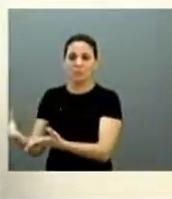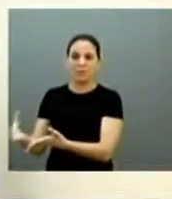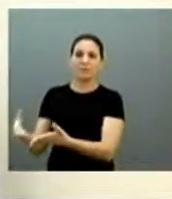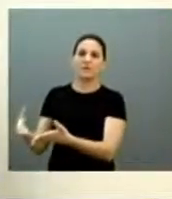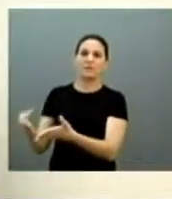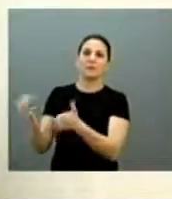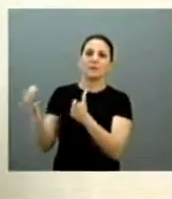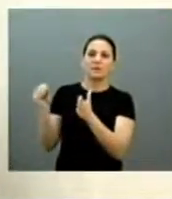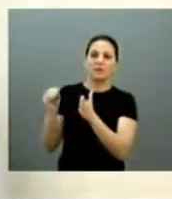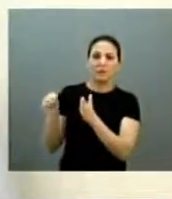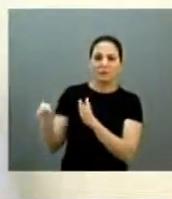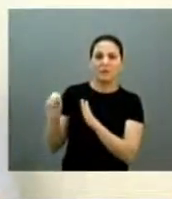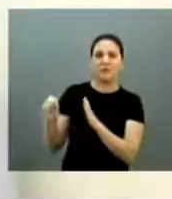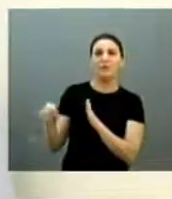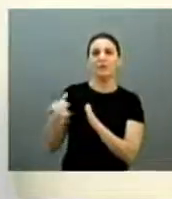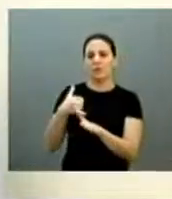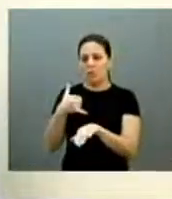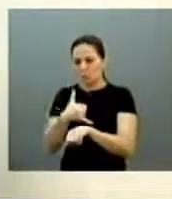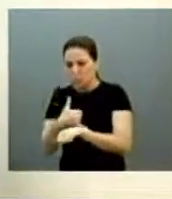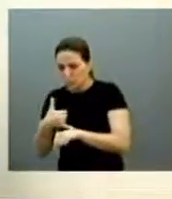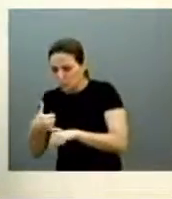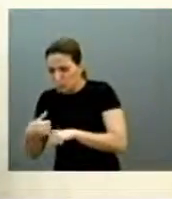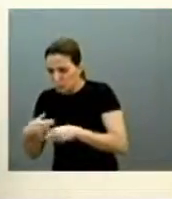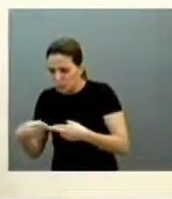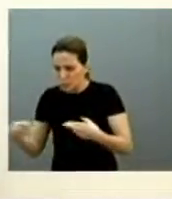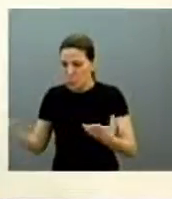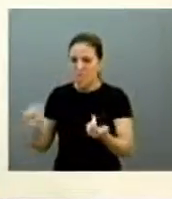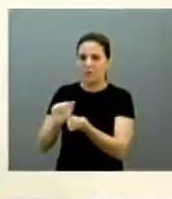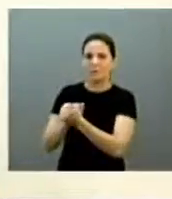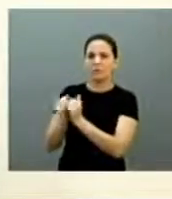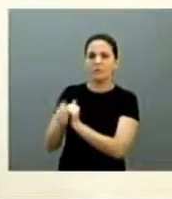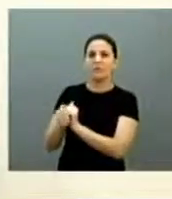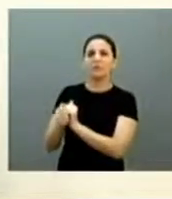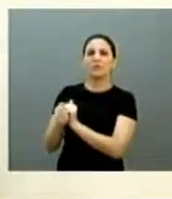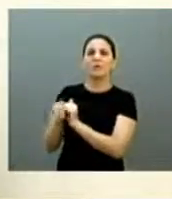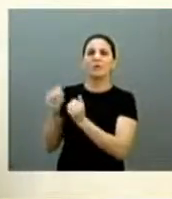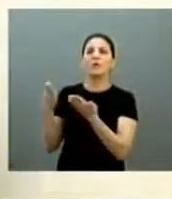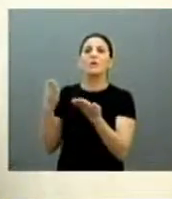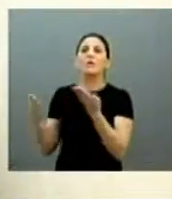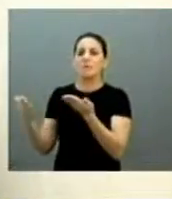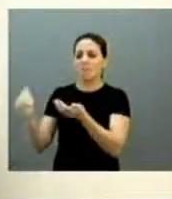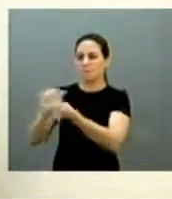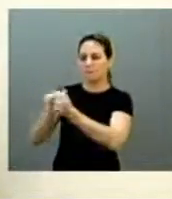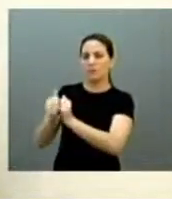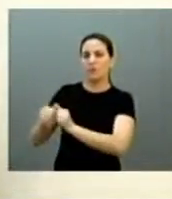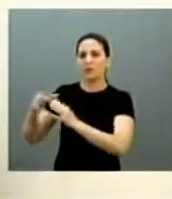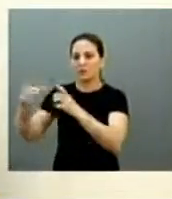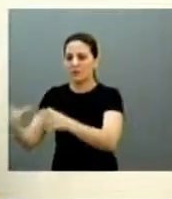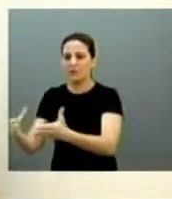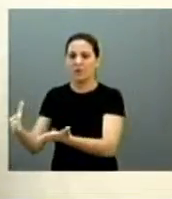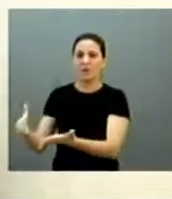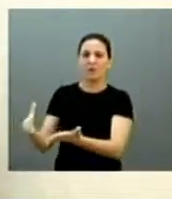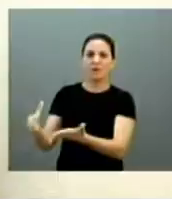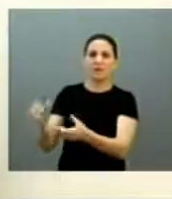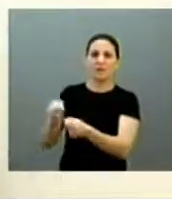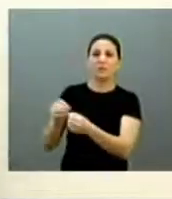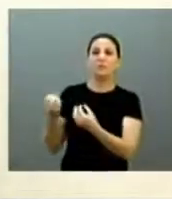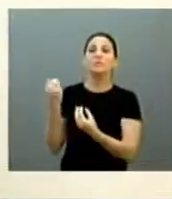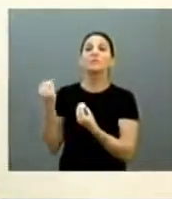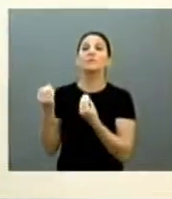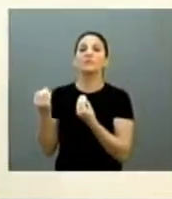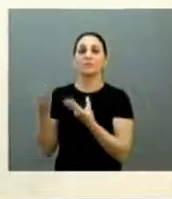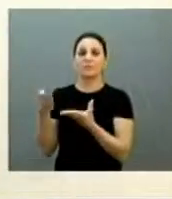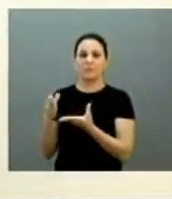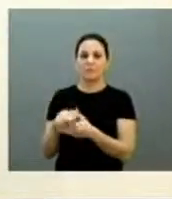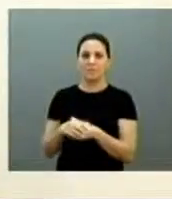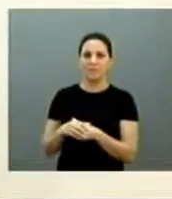para tirar o jovem da droga, se tirar o droga para o esporte. Que esporte que está na periferia da cidade, nesse espaço? Fazer o quê? Você